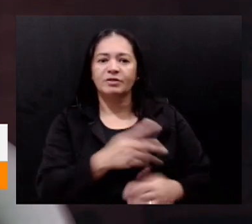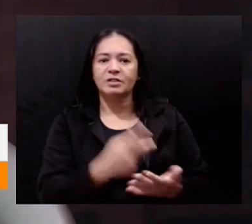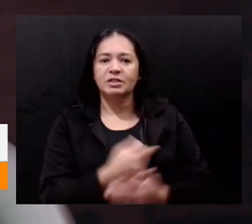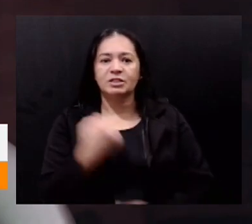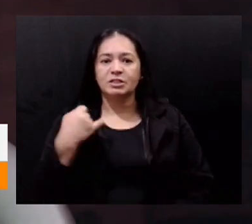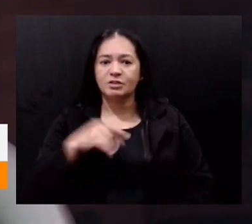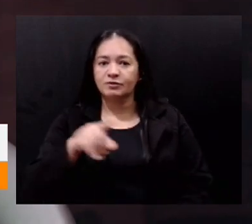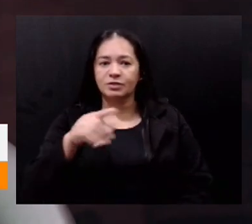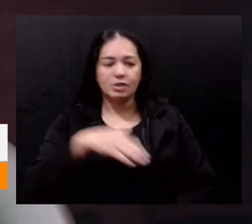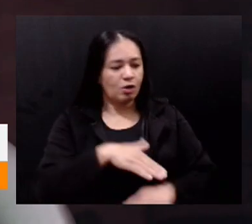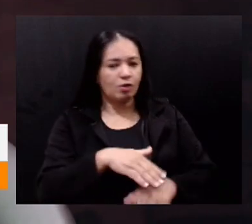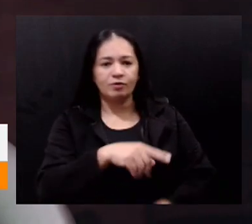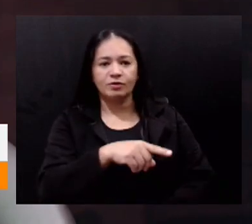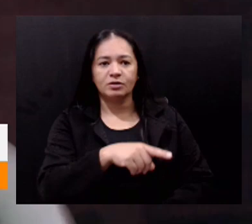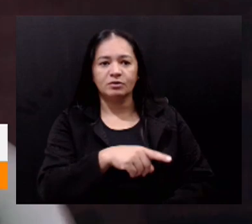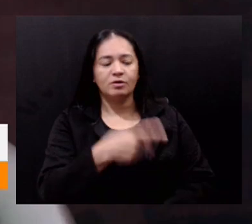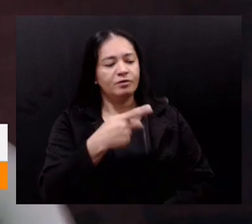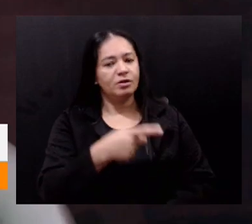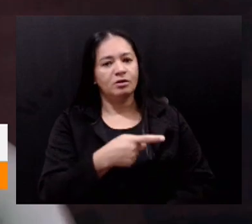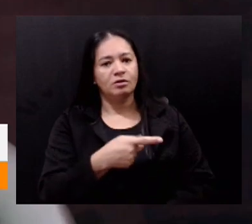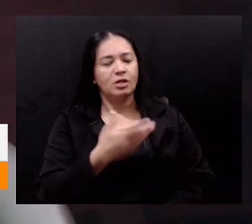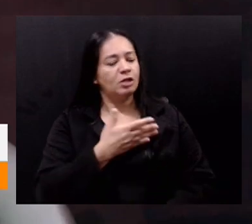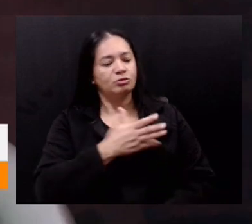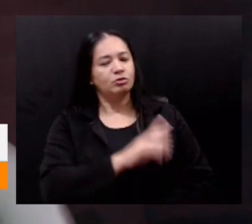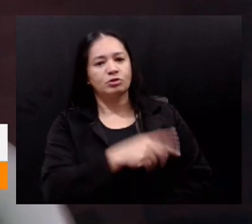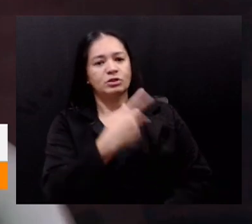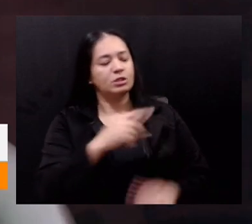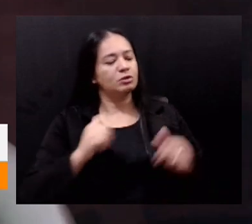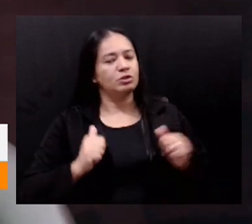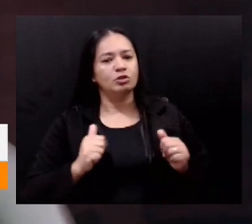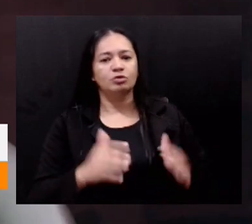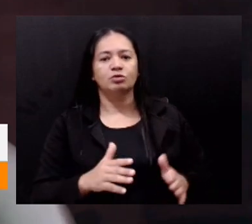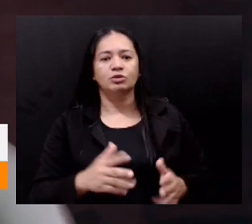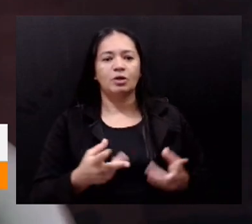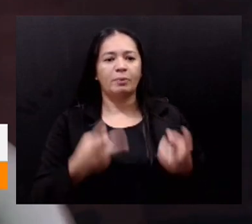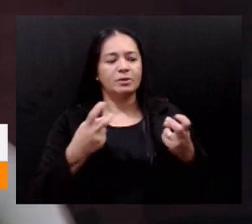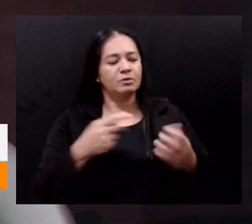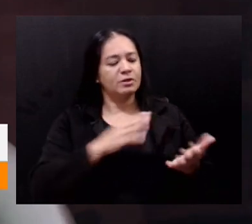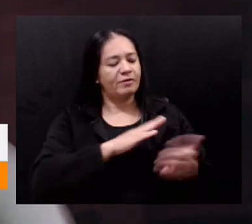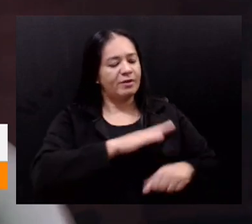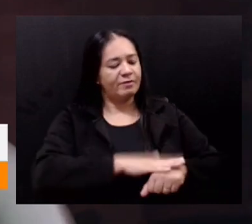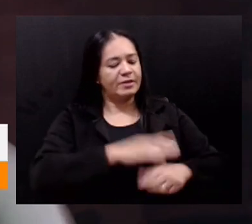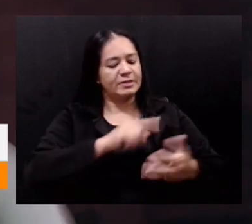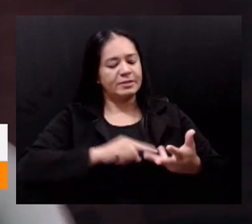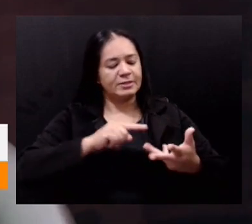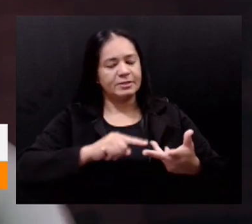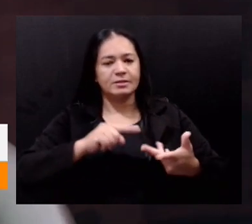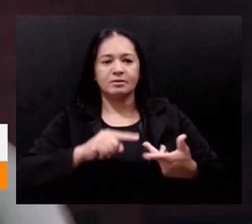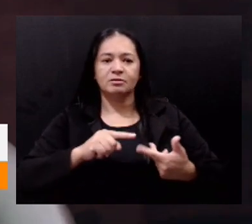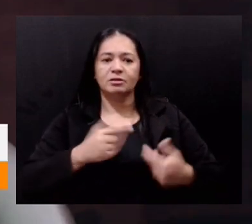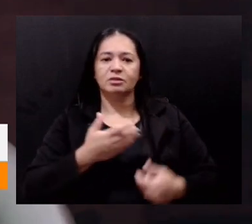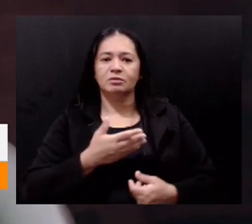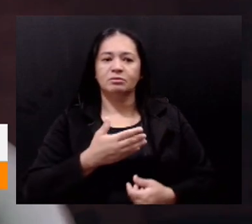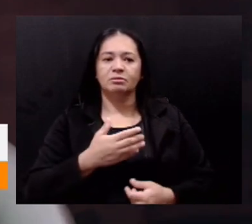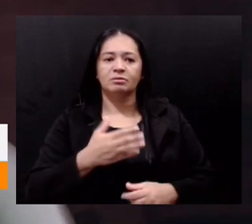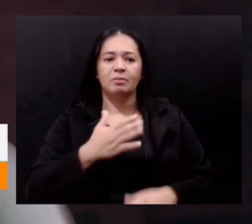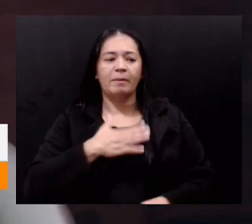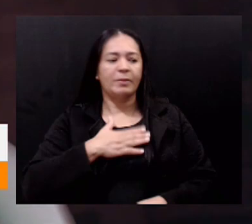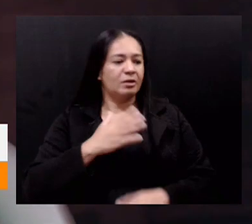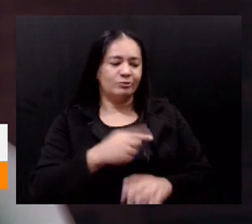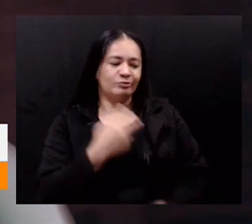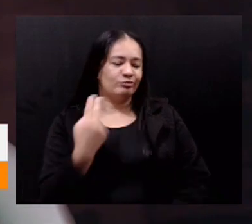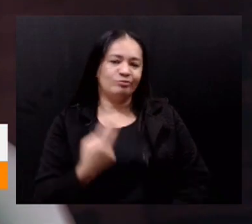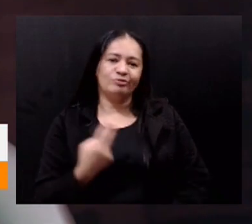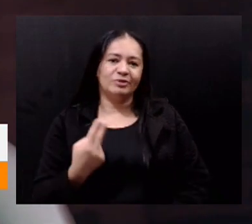vai falar: olha, eu não gostei da sua atitude. Eu vi que você fez isso, isso, isso, isso, e não serve pra mim. Isso não me pertence,